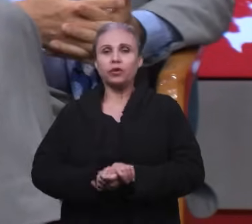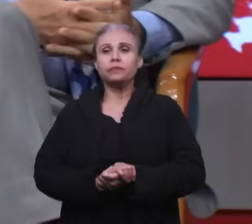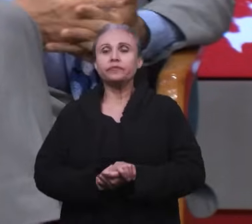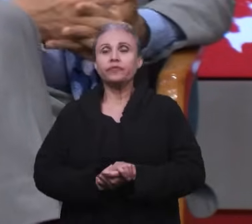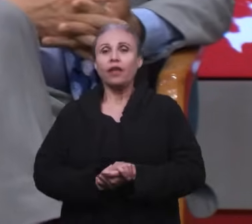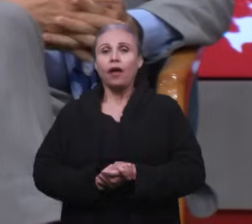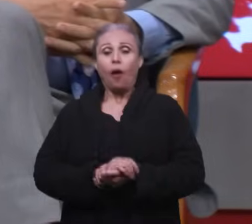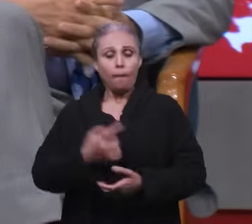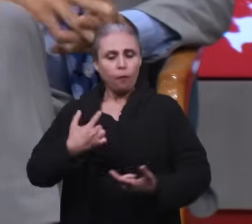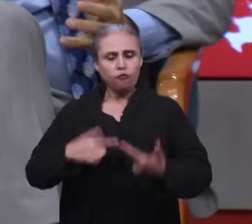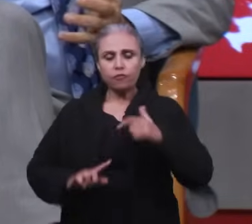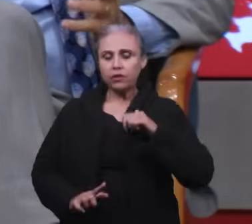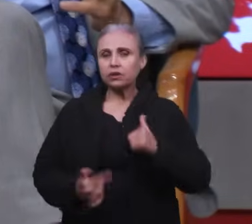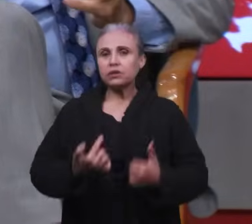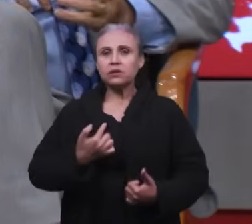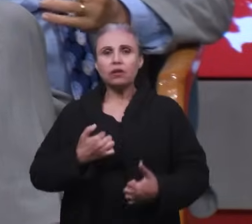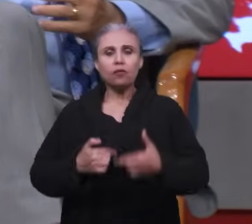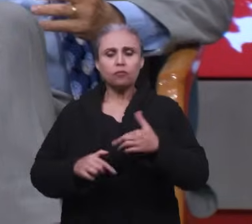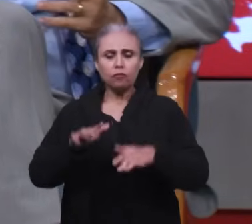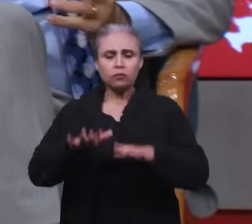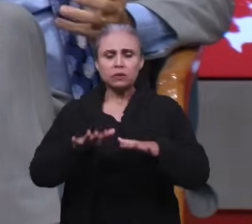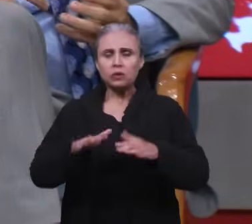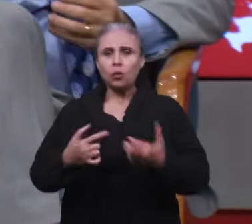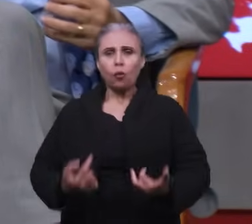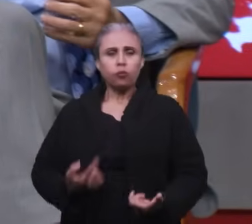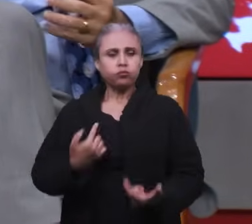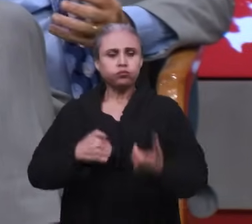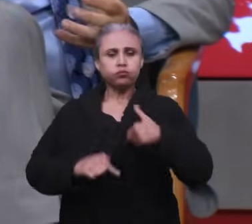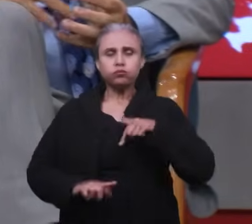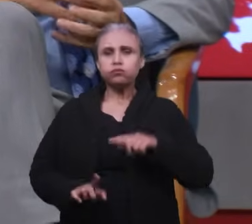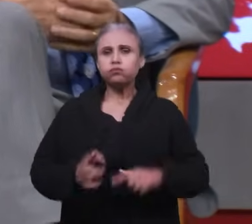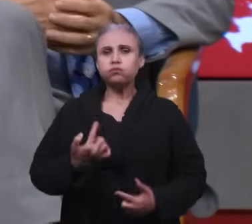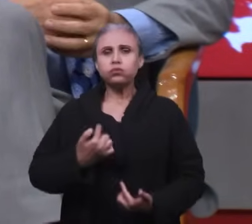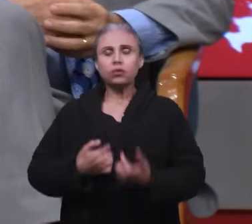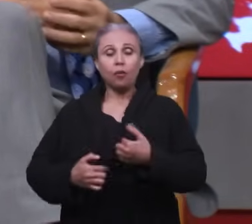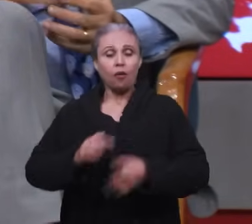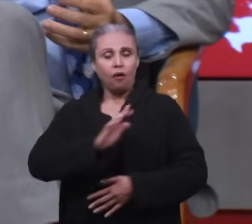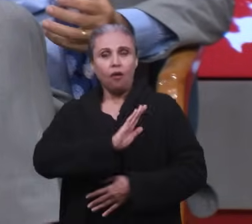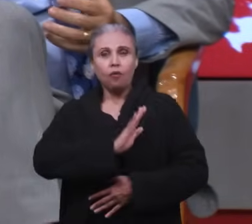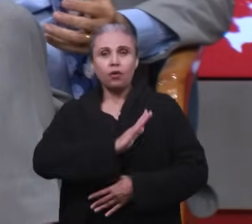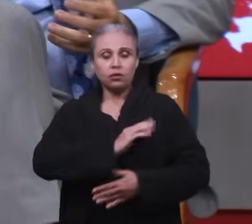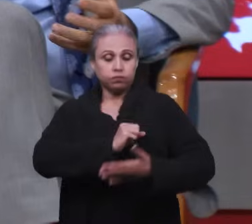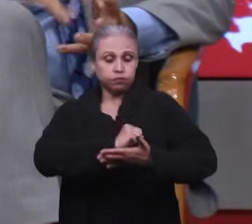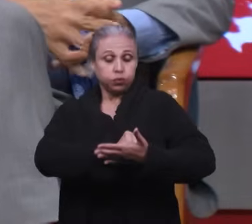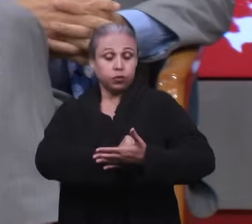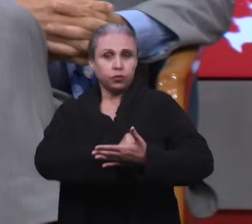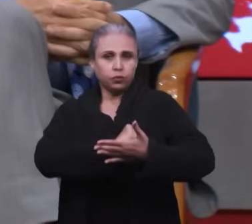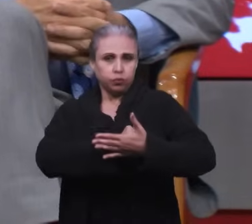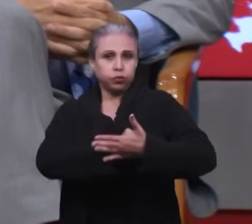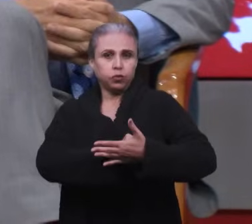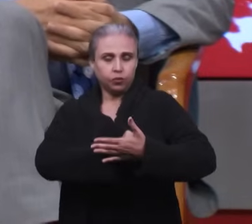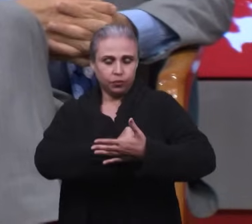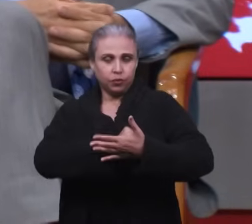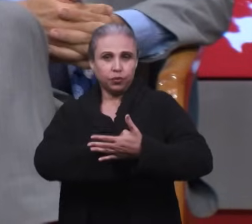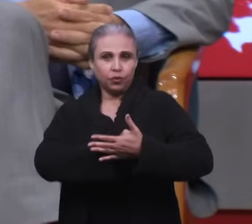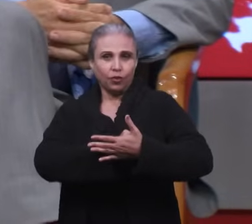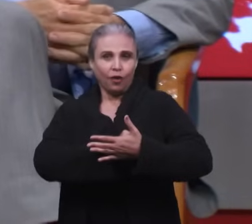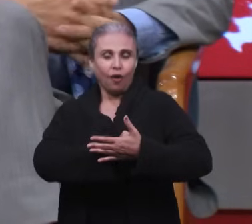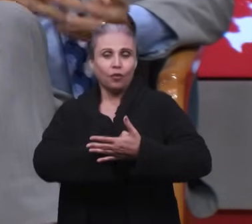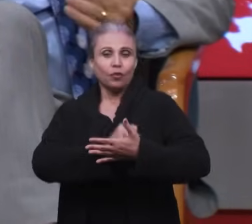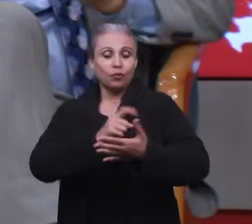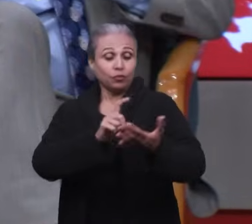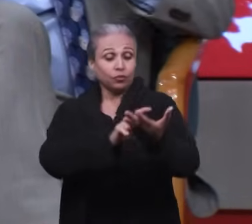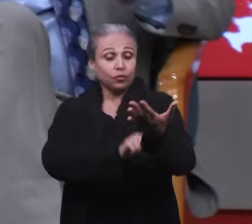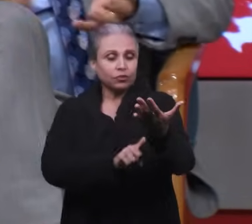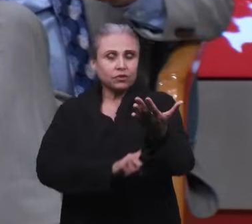a hemodinâmica, que é a movimentação do sangue em todo o seu corpo, onde o coração é a bomba que funciona,